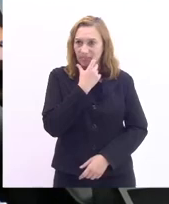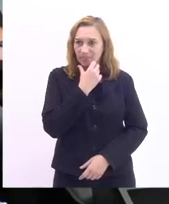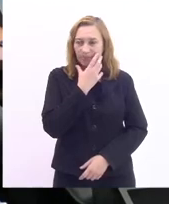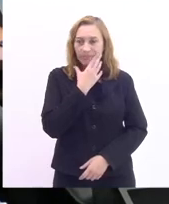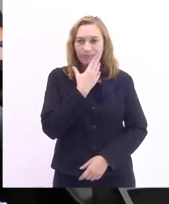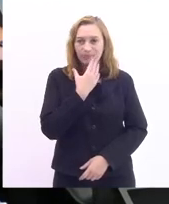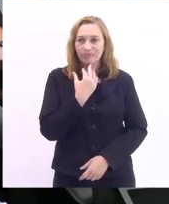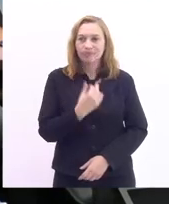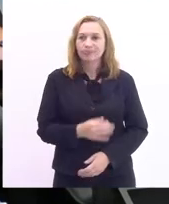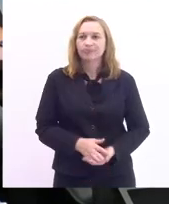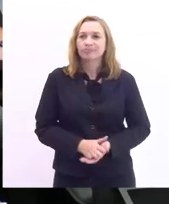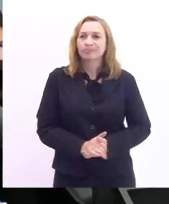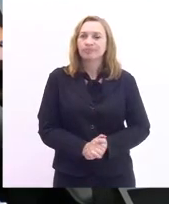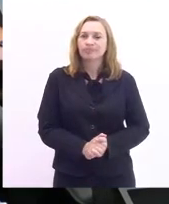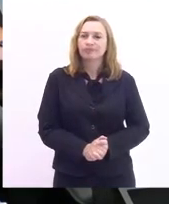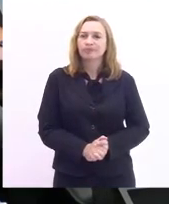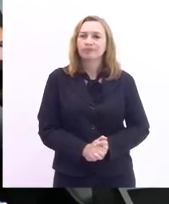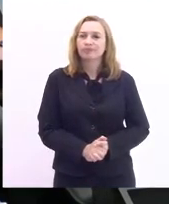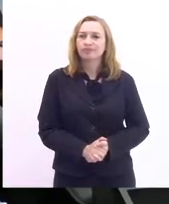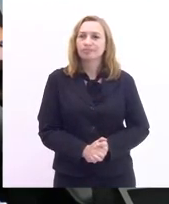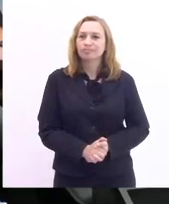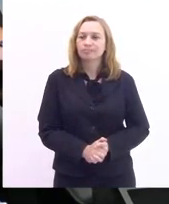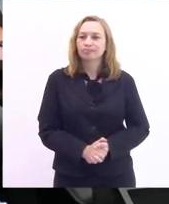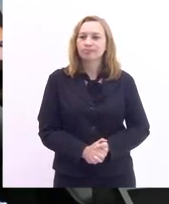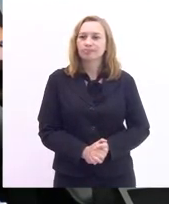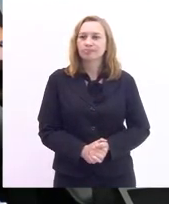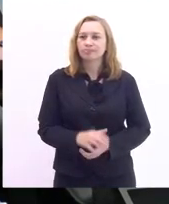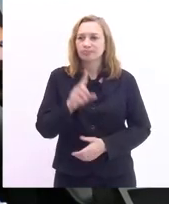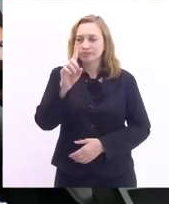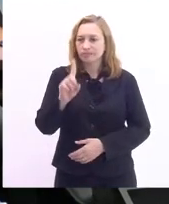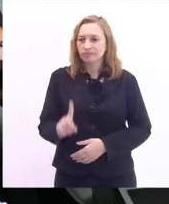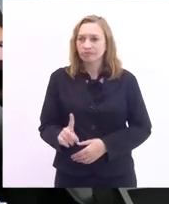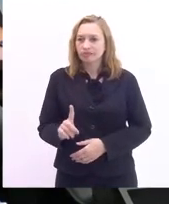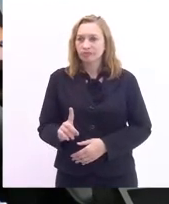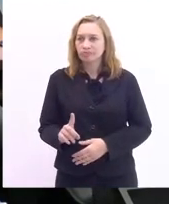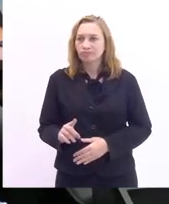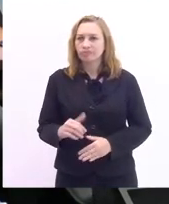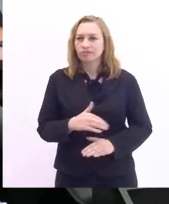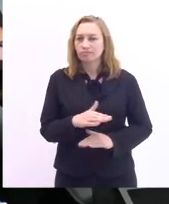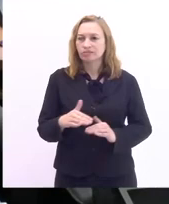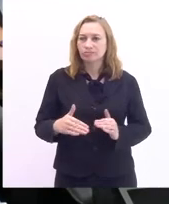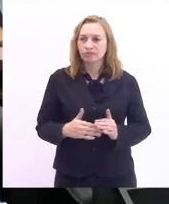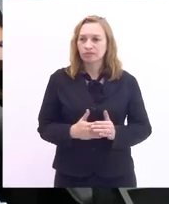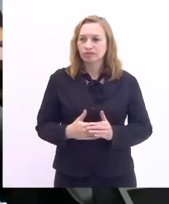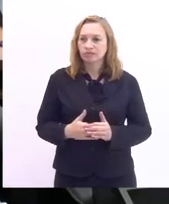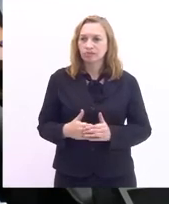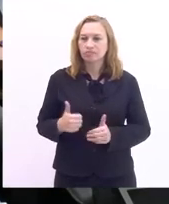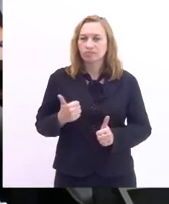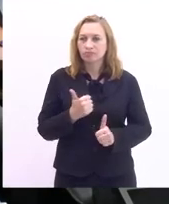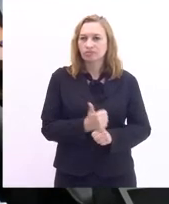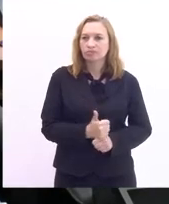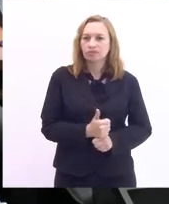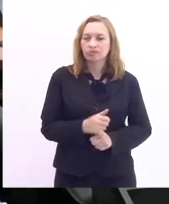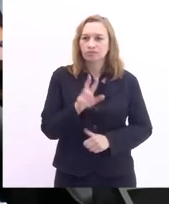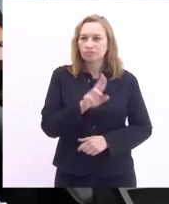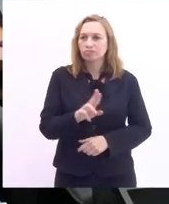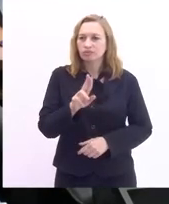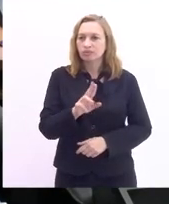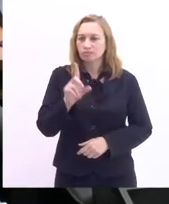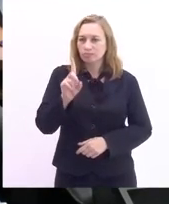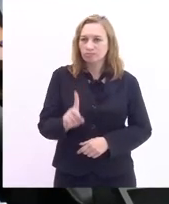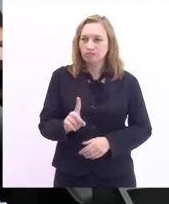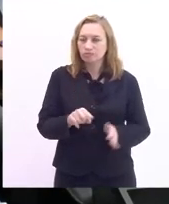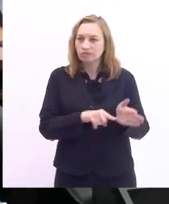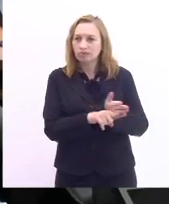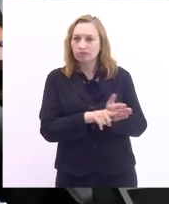nós passaremos agora a palavra os diretores empossados convidamos para o uso da palavra o diretor